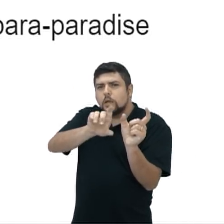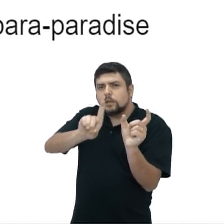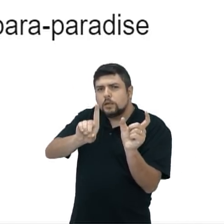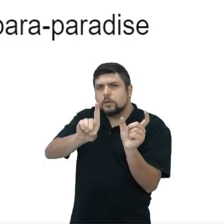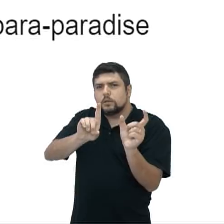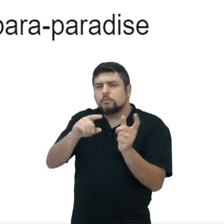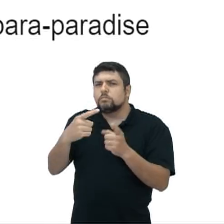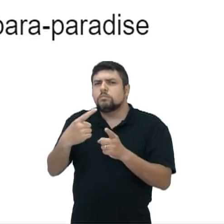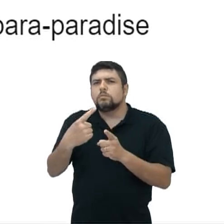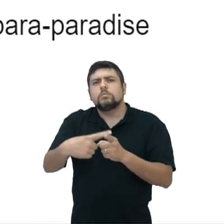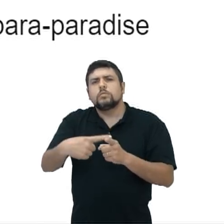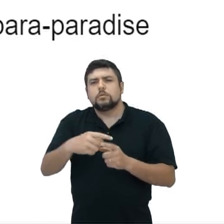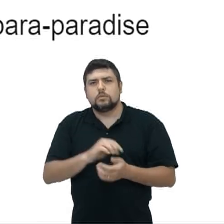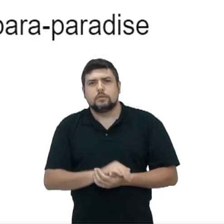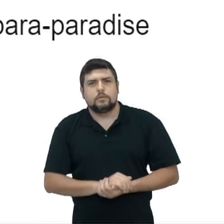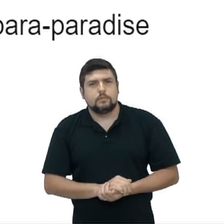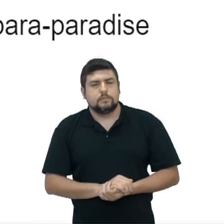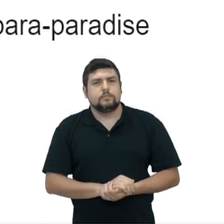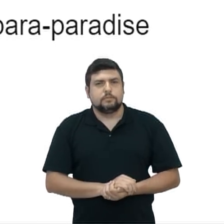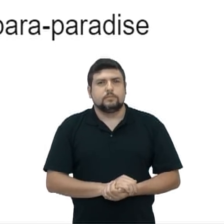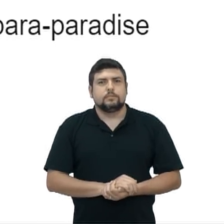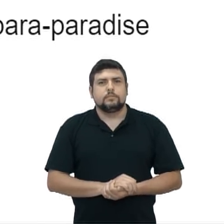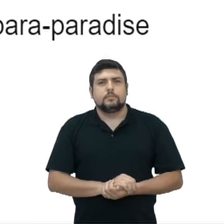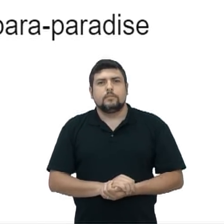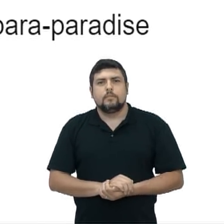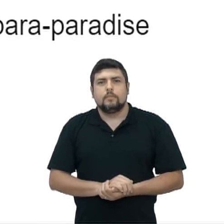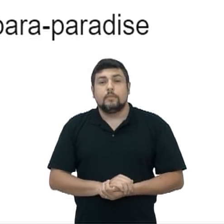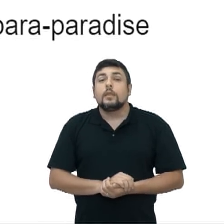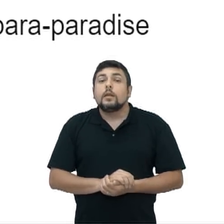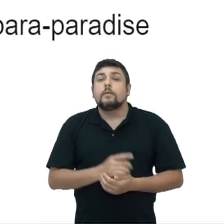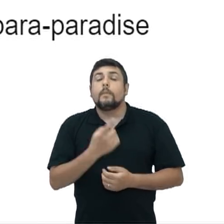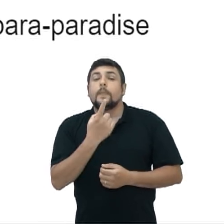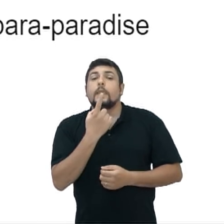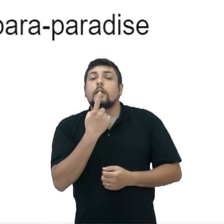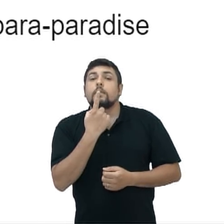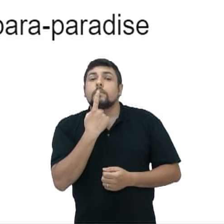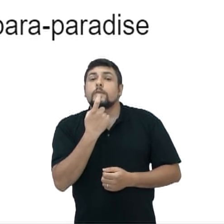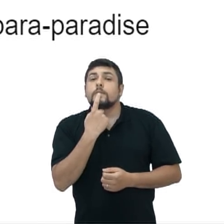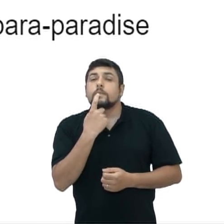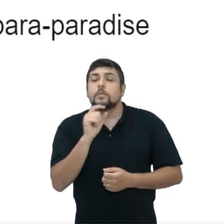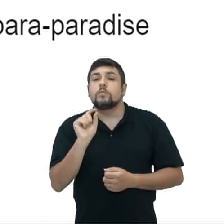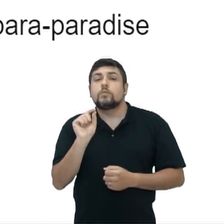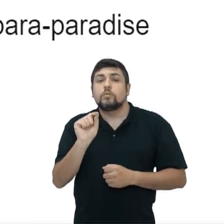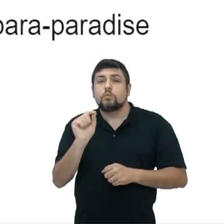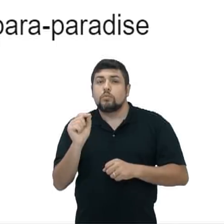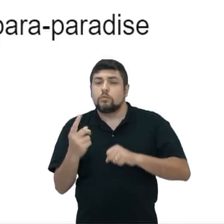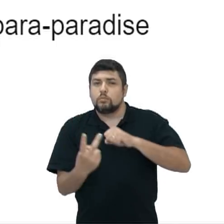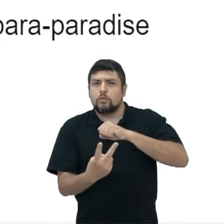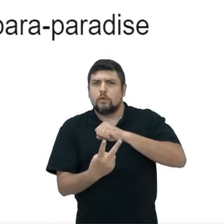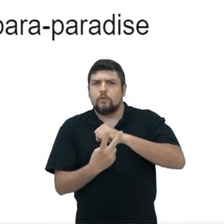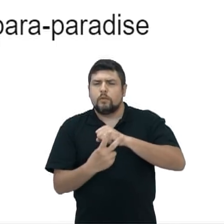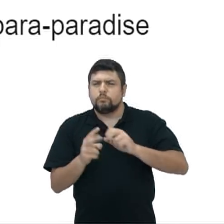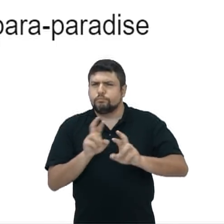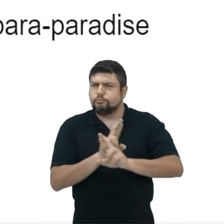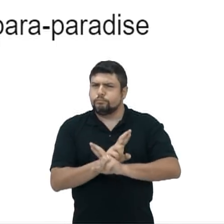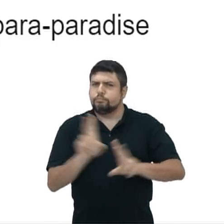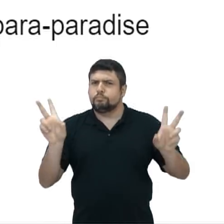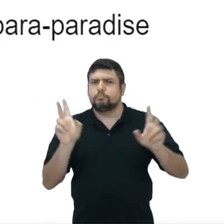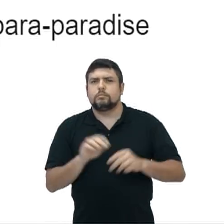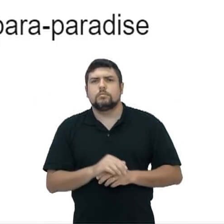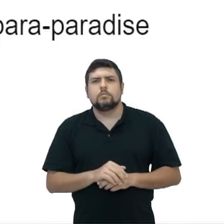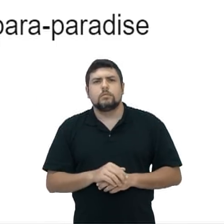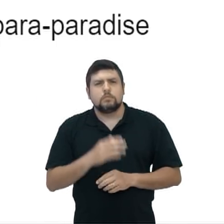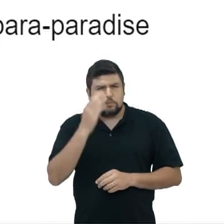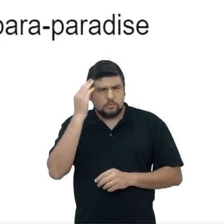ed? A gente já vai ver. E aqui os que estão em vermelho, eles são completamente diferentes. Vocês sabem por que